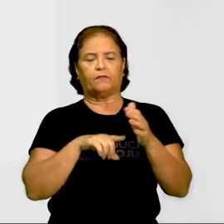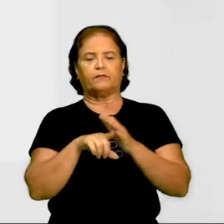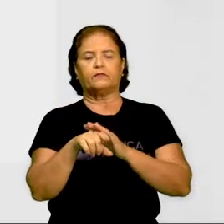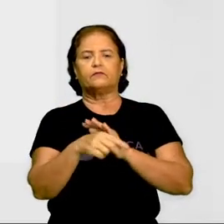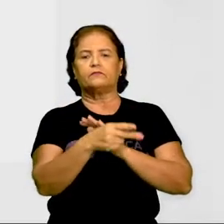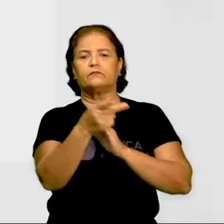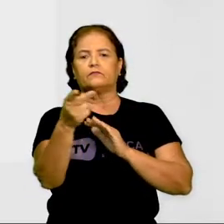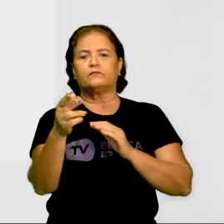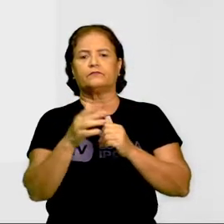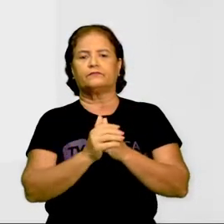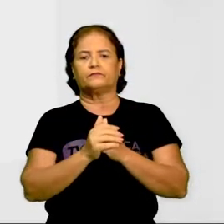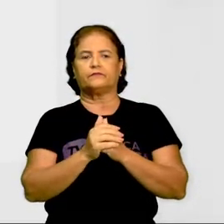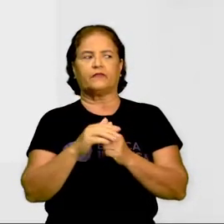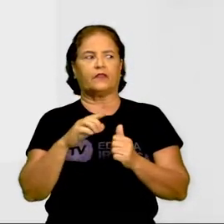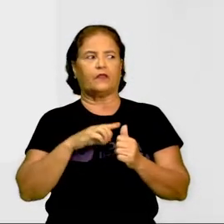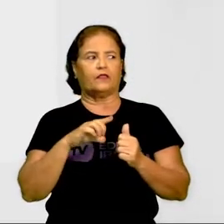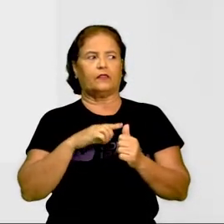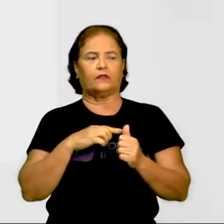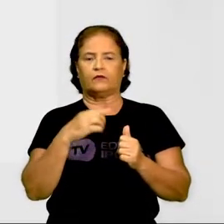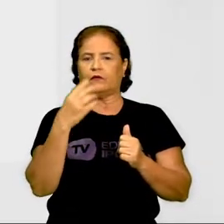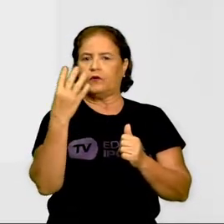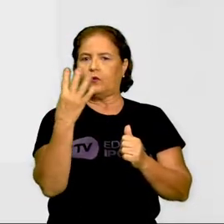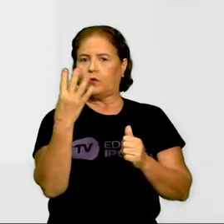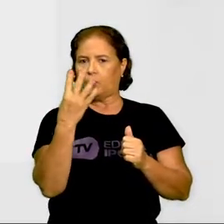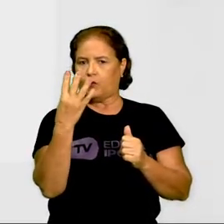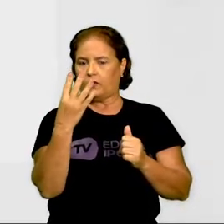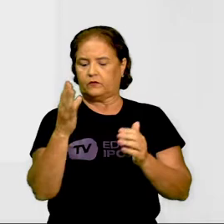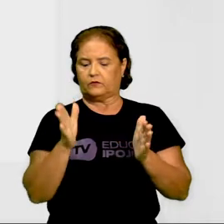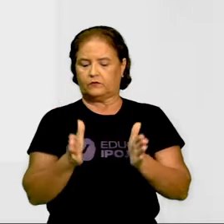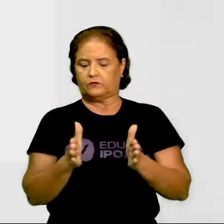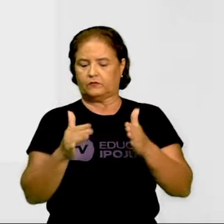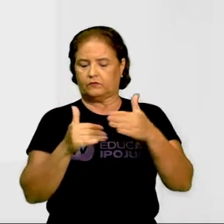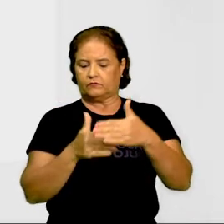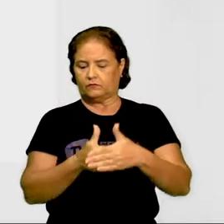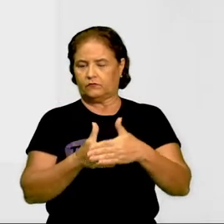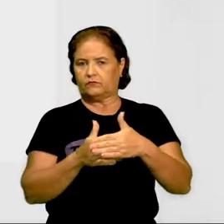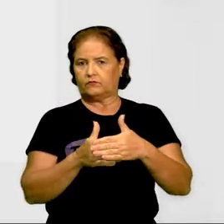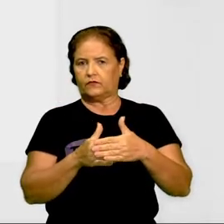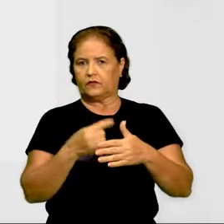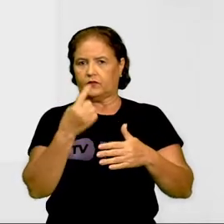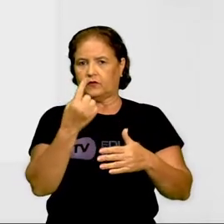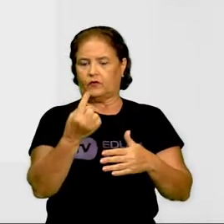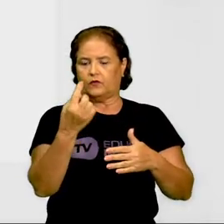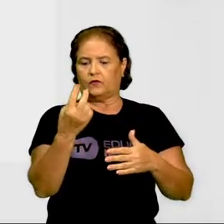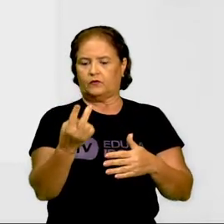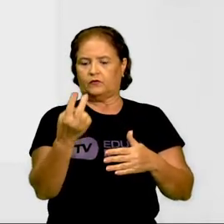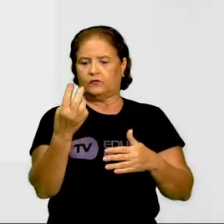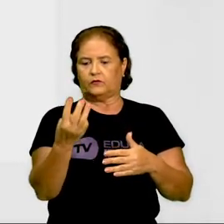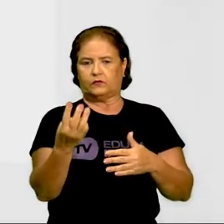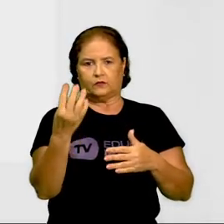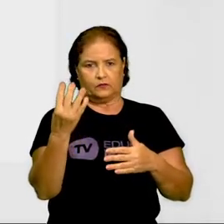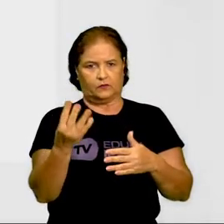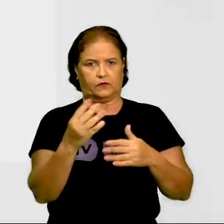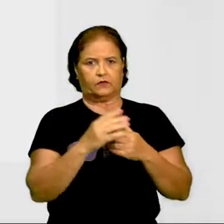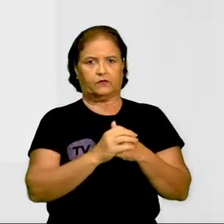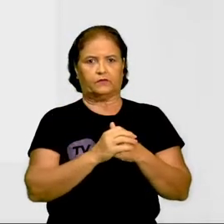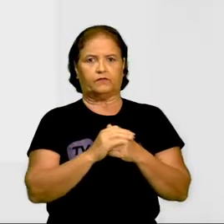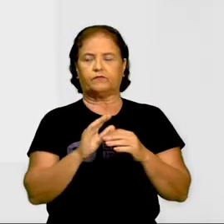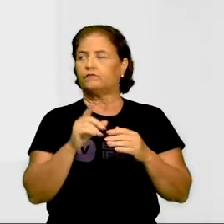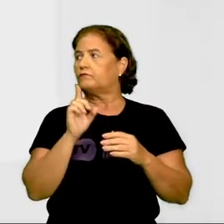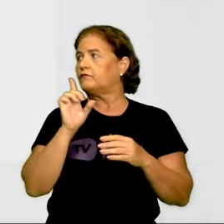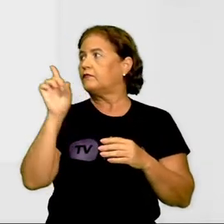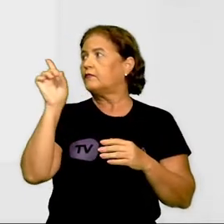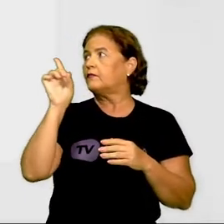para vocês. Nós temos aqui quatro caixas, certo? Uma, duas, três, quatro.